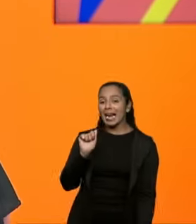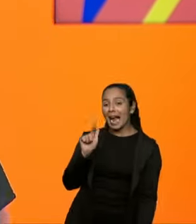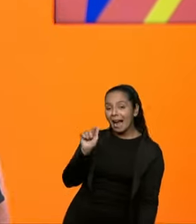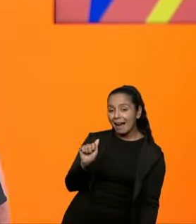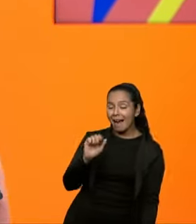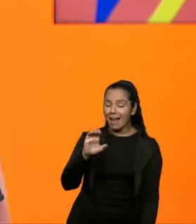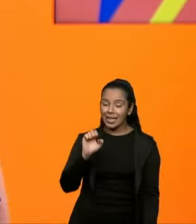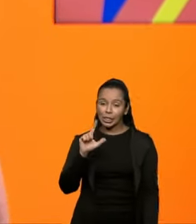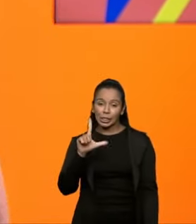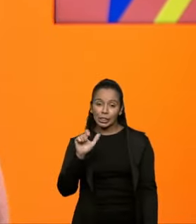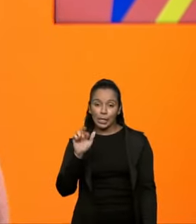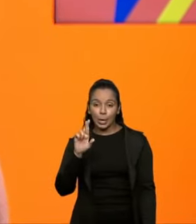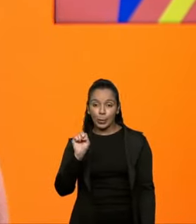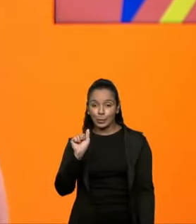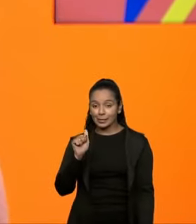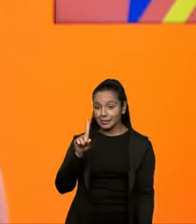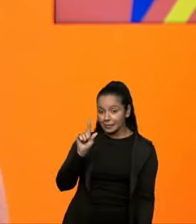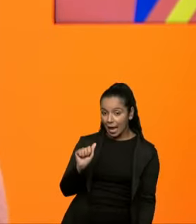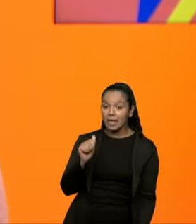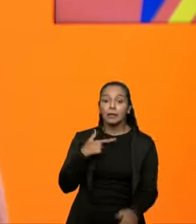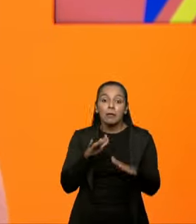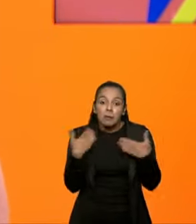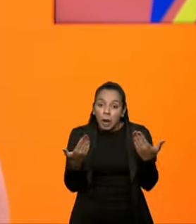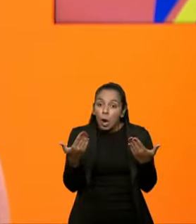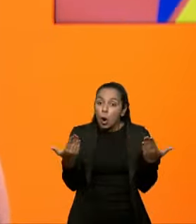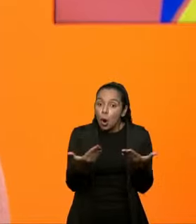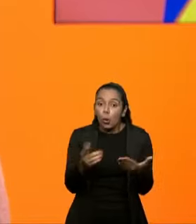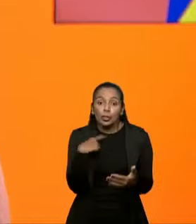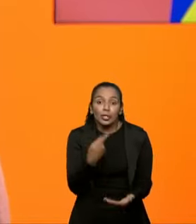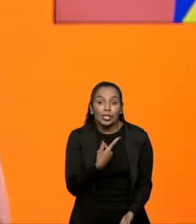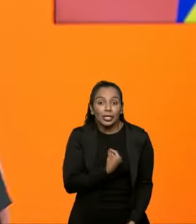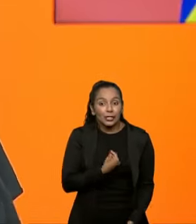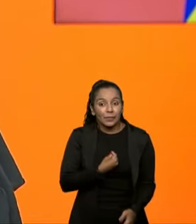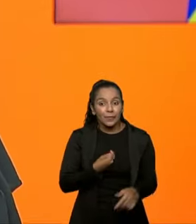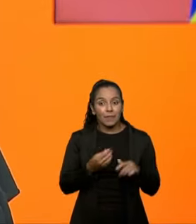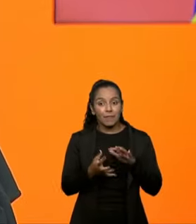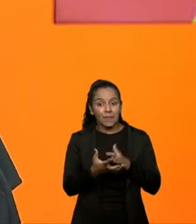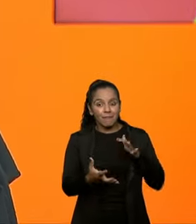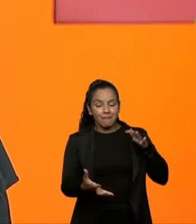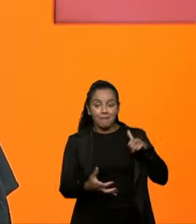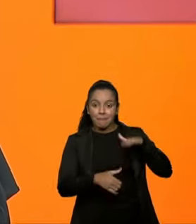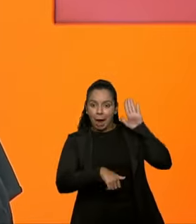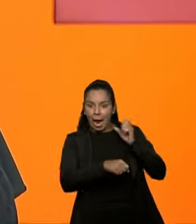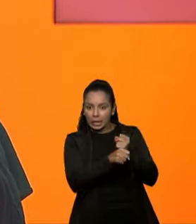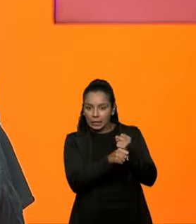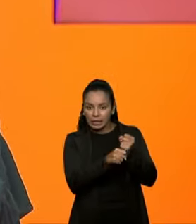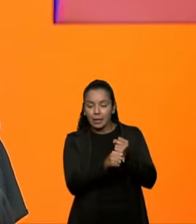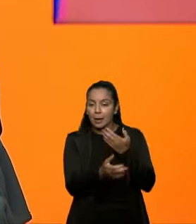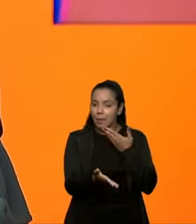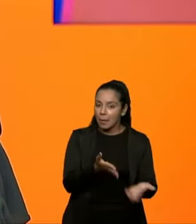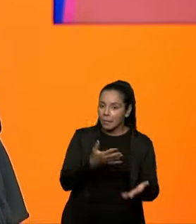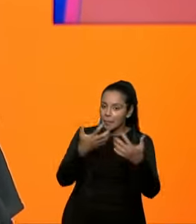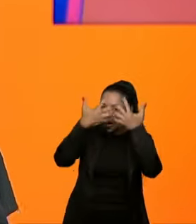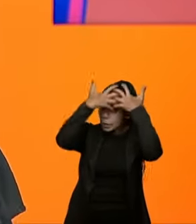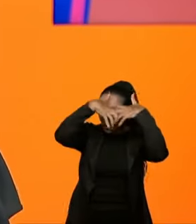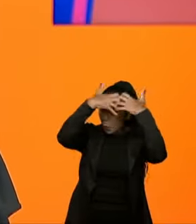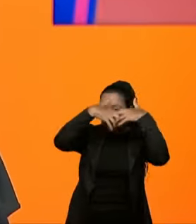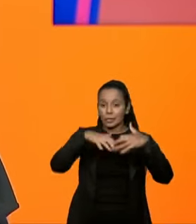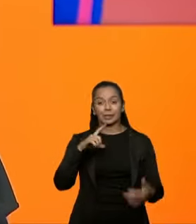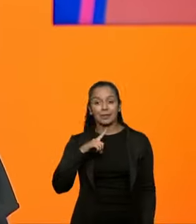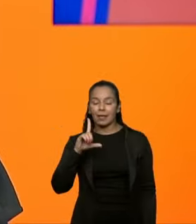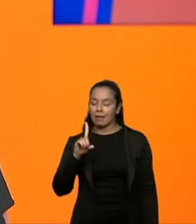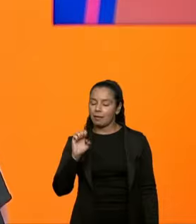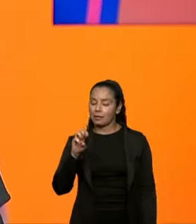Esclerosado e tal. Mas hoje, como a gente vive mais, o maior fator de risco para perda cognitiva e para ter demência é a